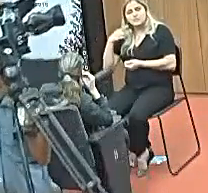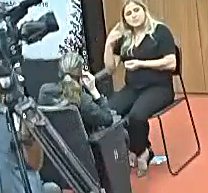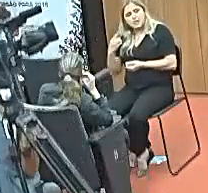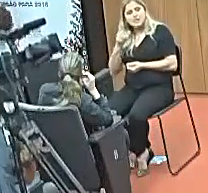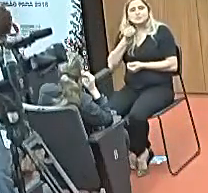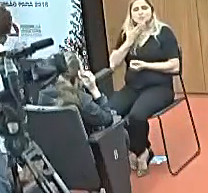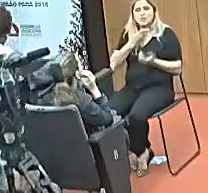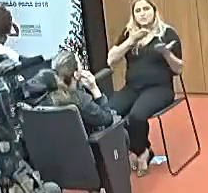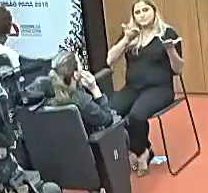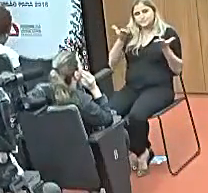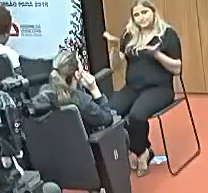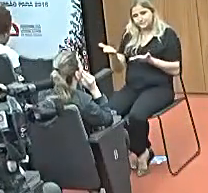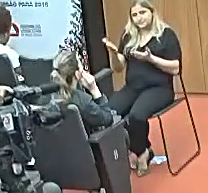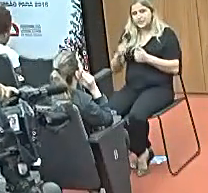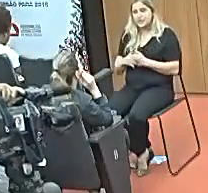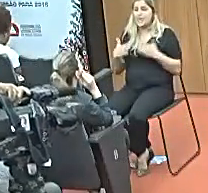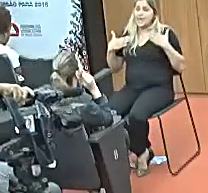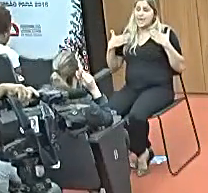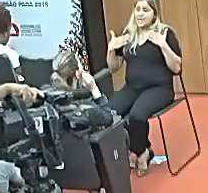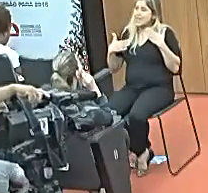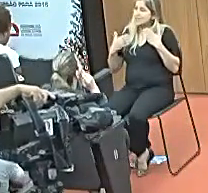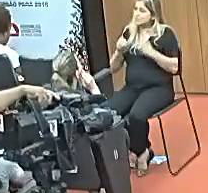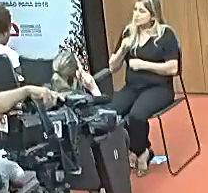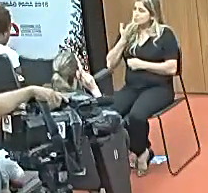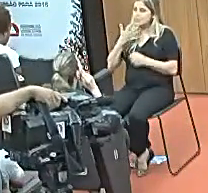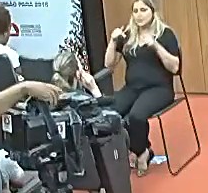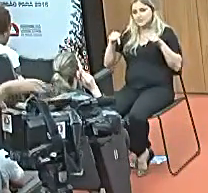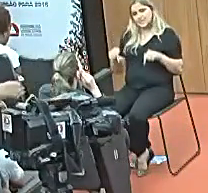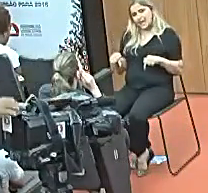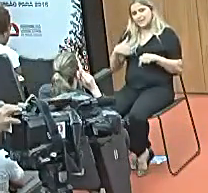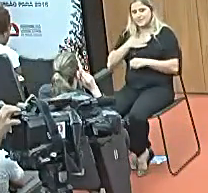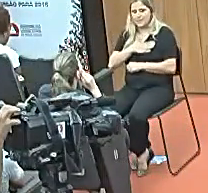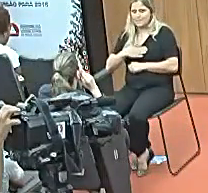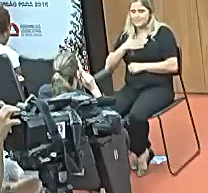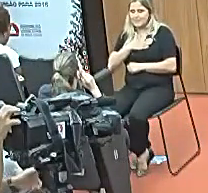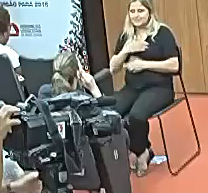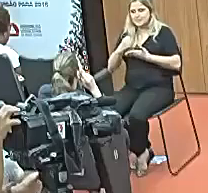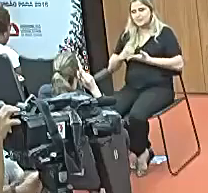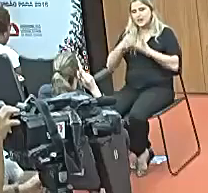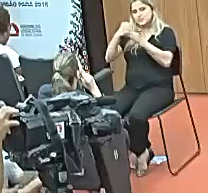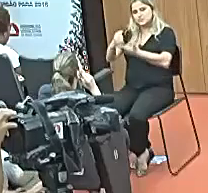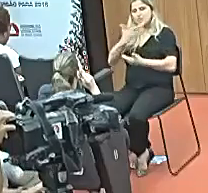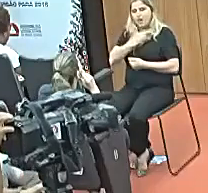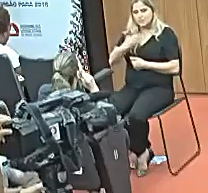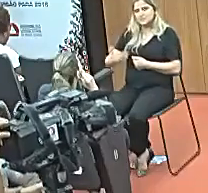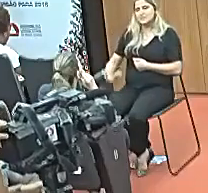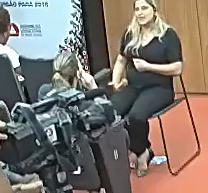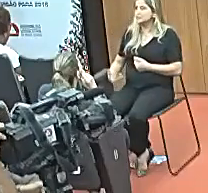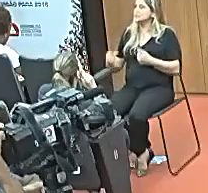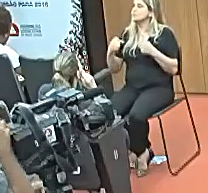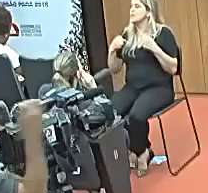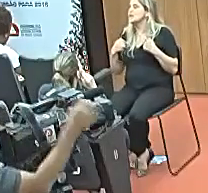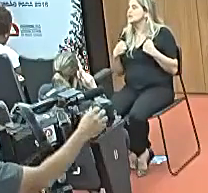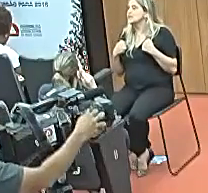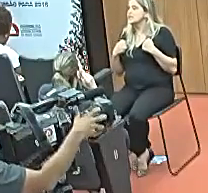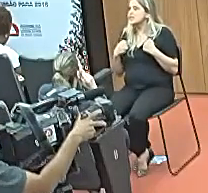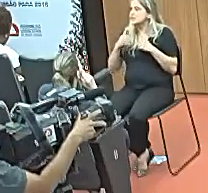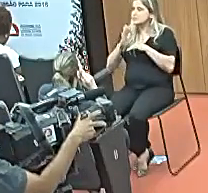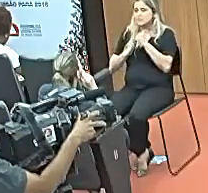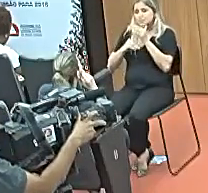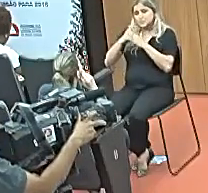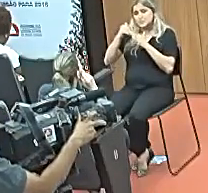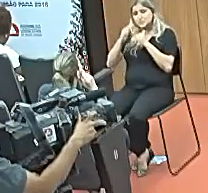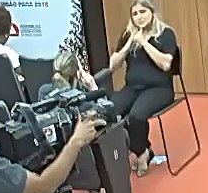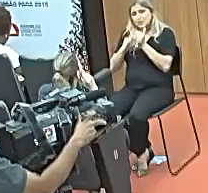quintão é um prazer poder ajudar o estado nem eu que fiz toda minha carreira na iniciativa